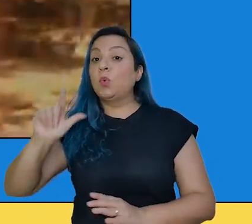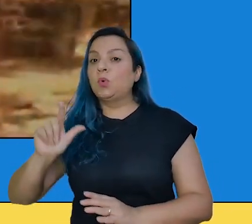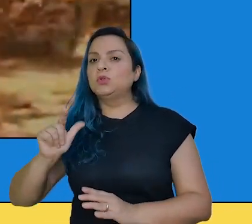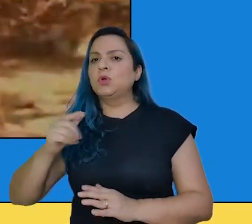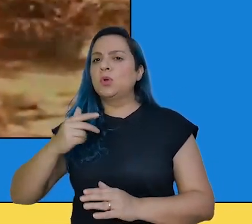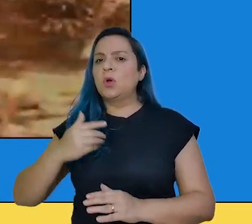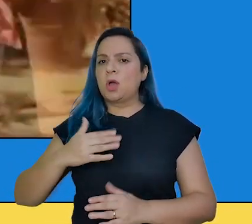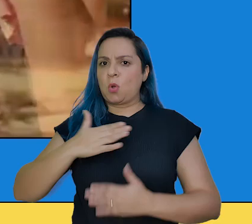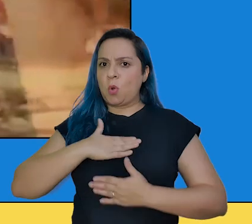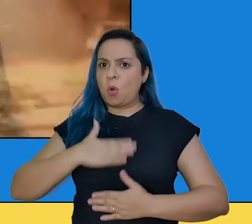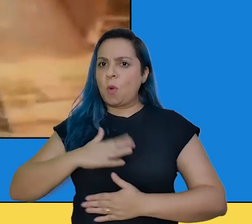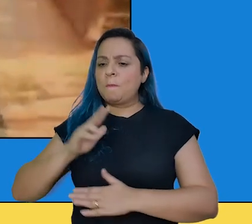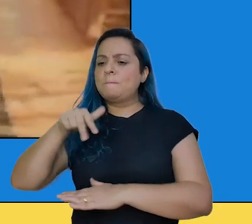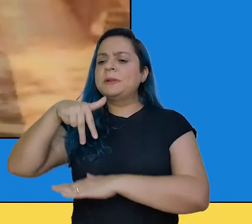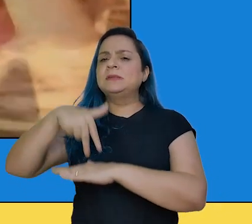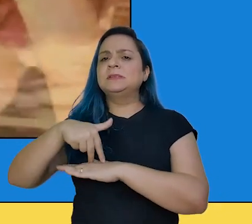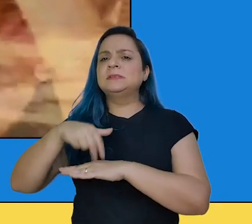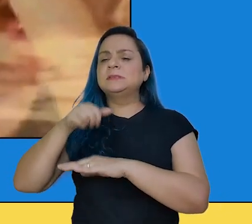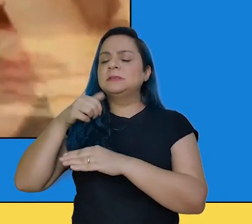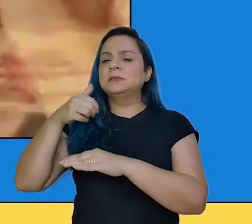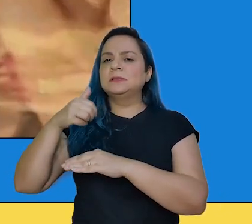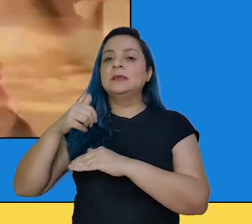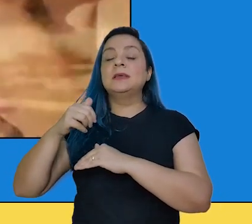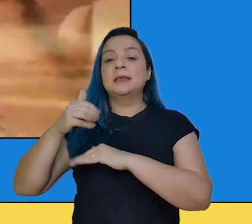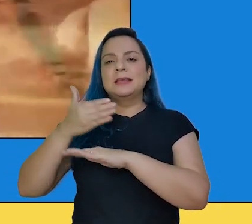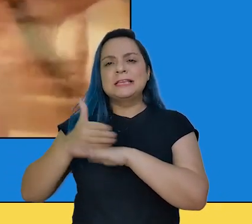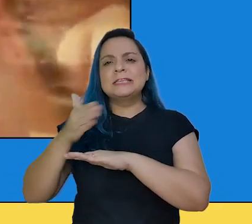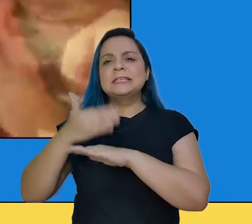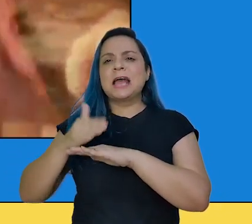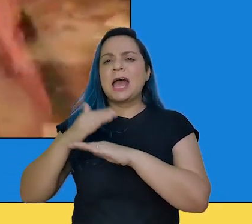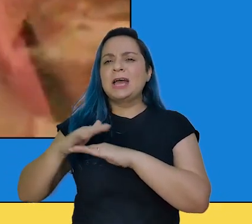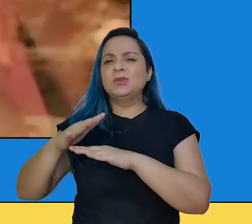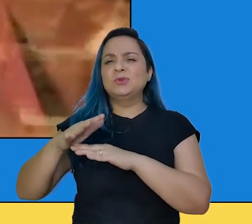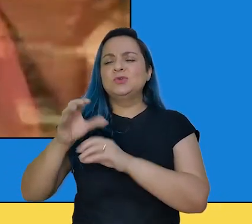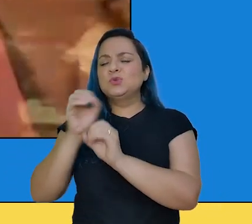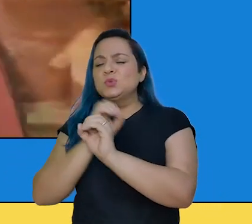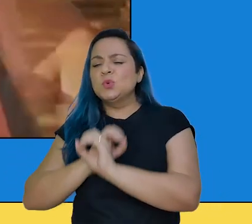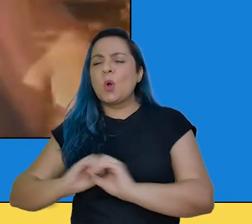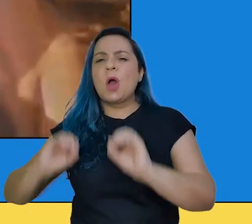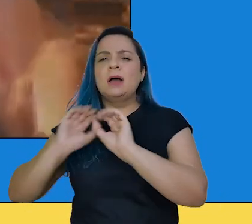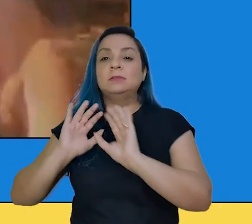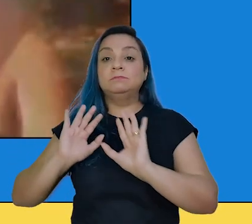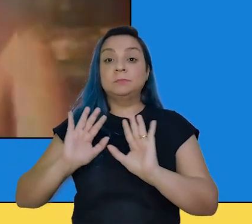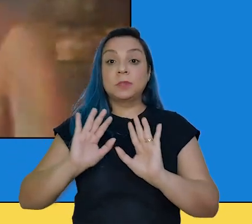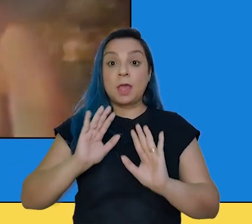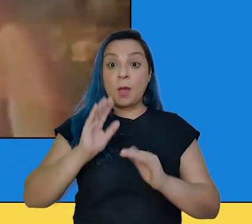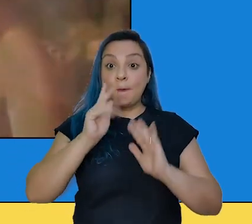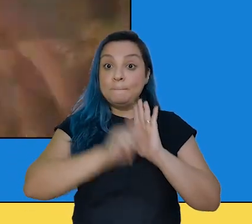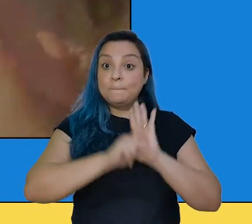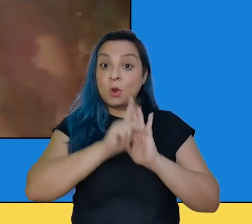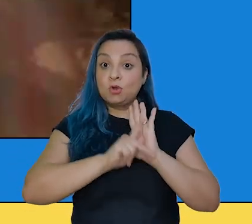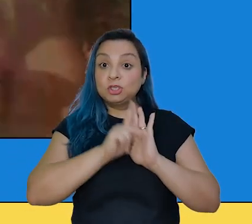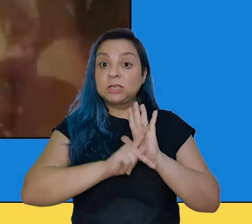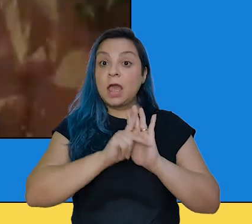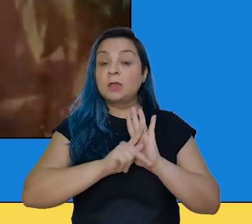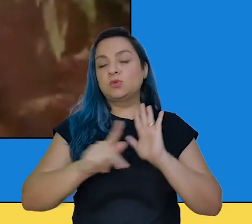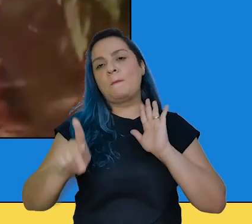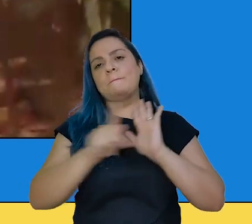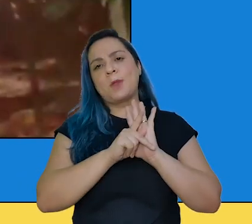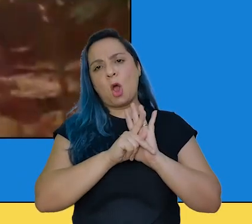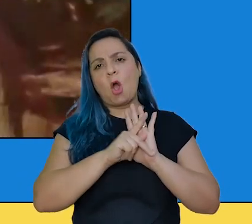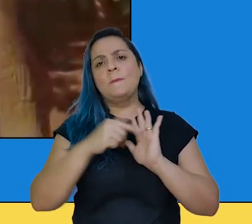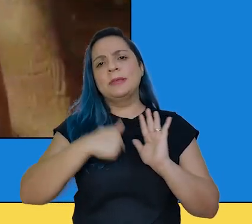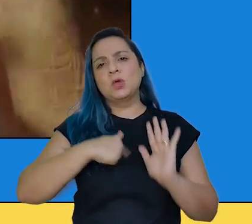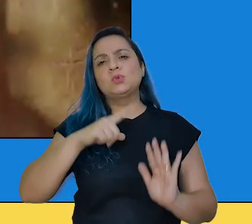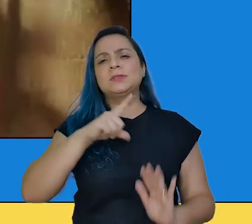é Corpo Presente, Ensaio sobre a Ausência. É um projeto autoral que eu